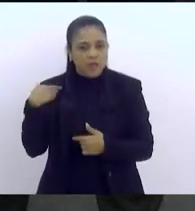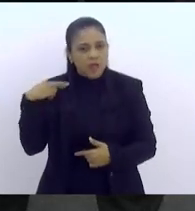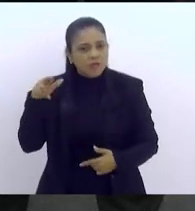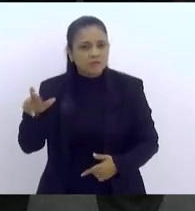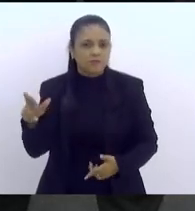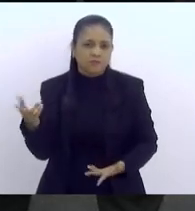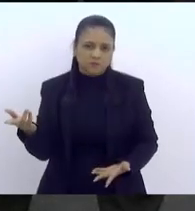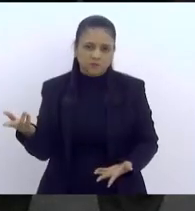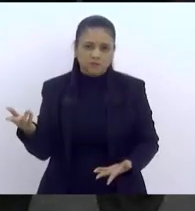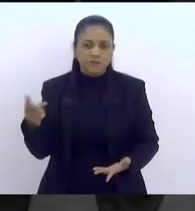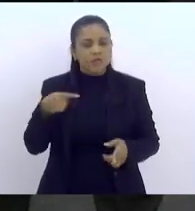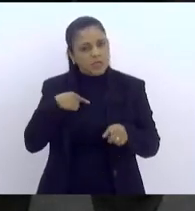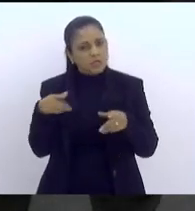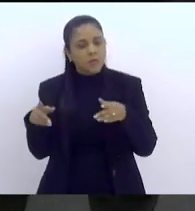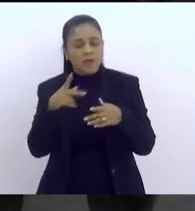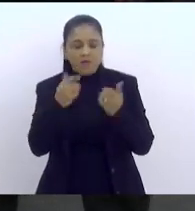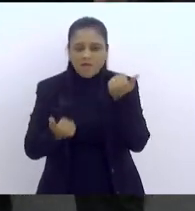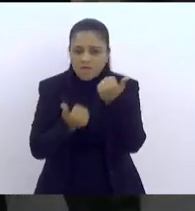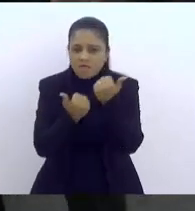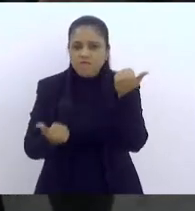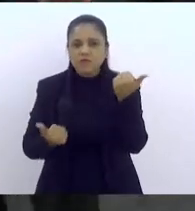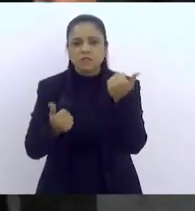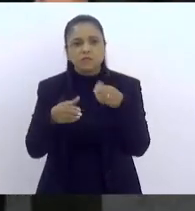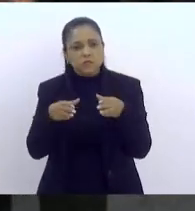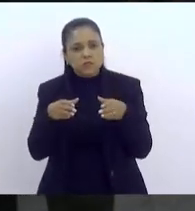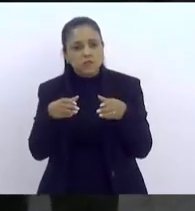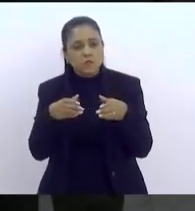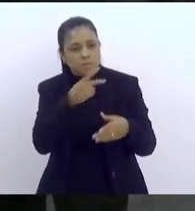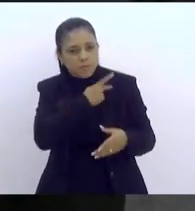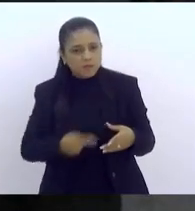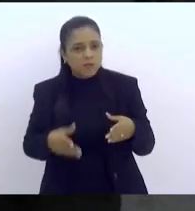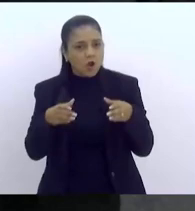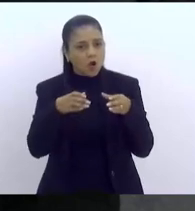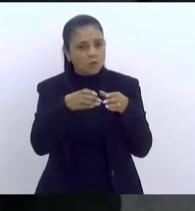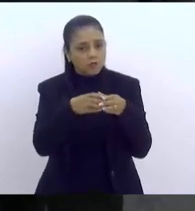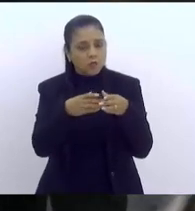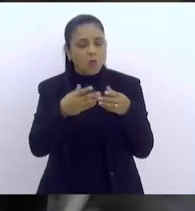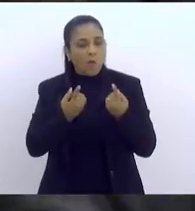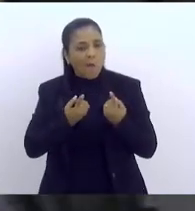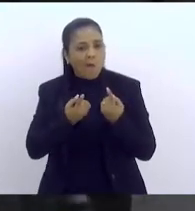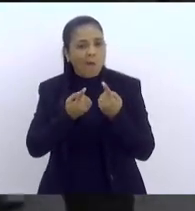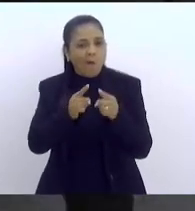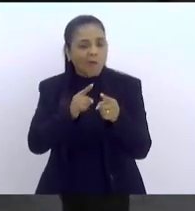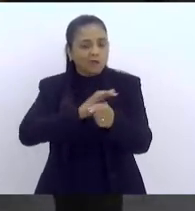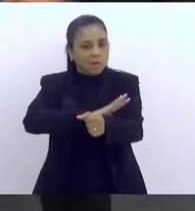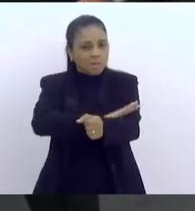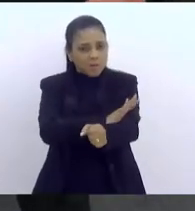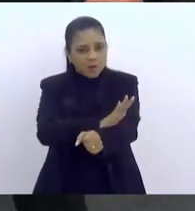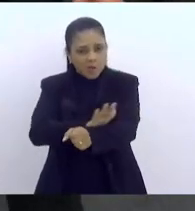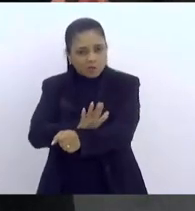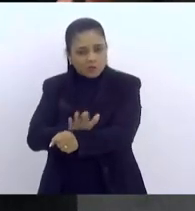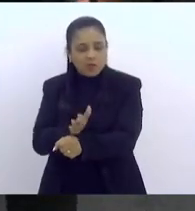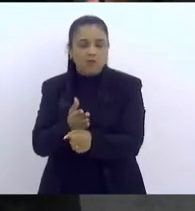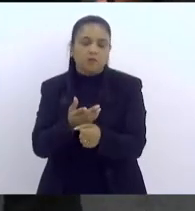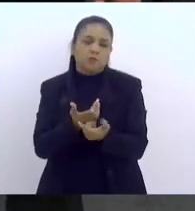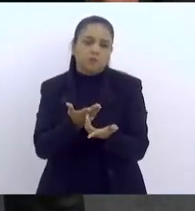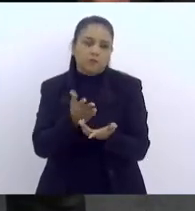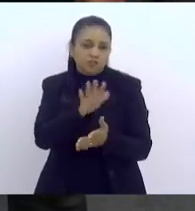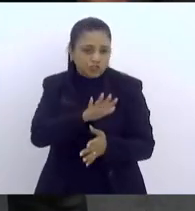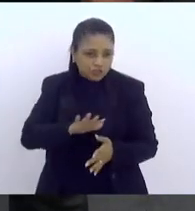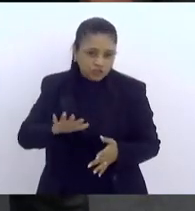eu participo também, que é a Comissão de Combate às Intolerâncias e Preconceitos, de uma maneira em geral.